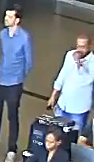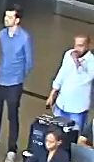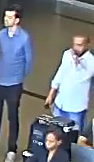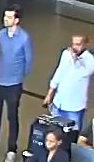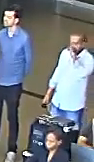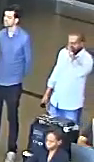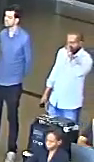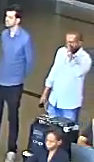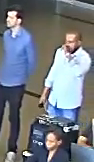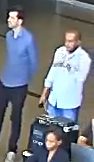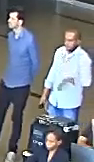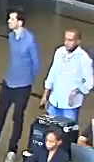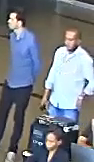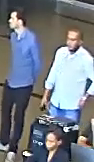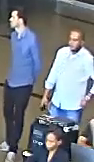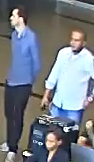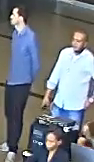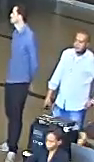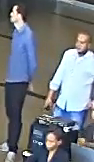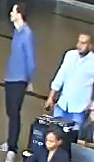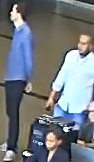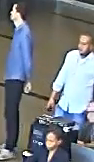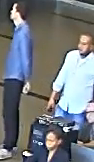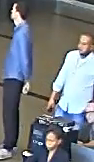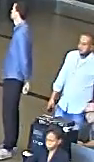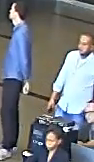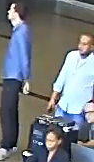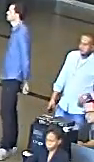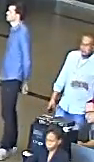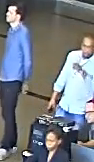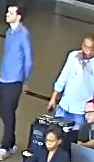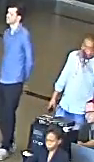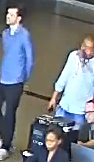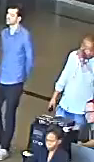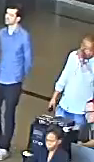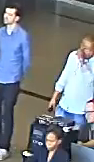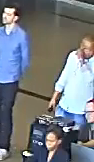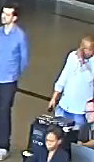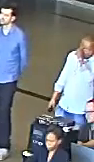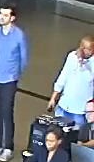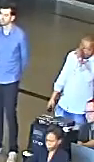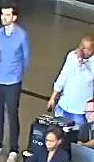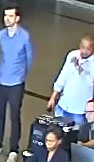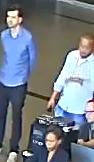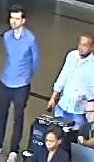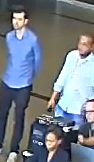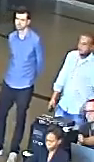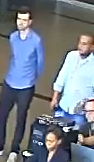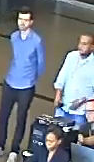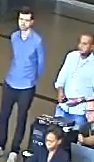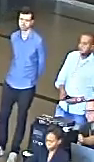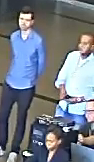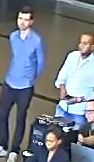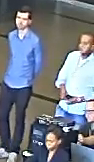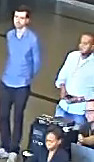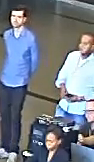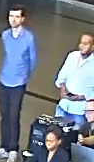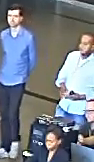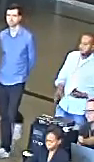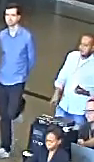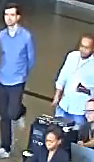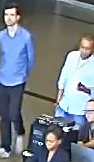projeto o qual acabou de formular equiparando-se né A Lei do interestadual 3 horas né